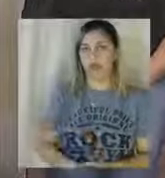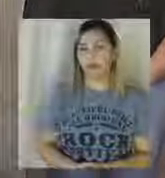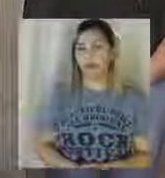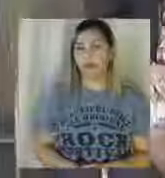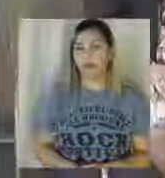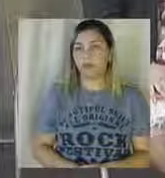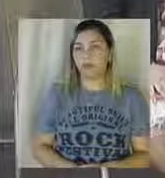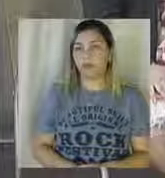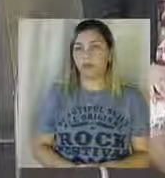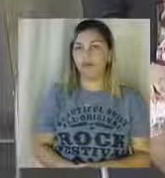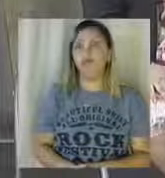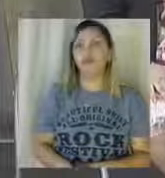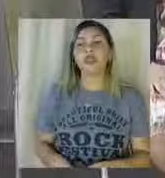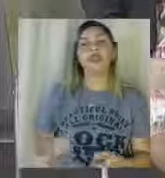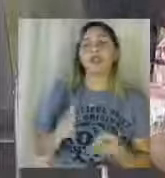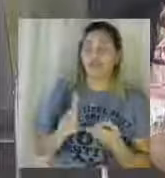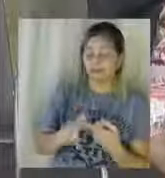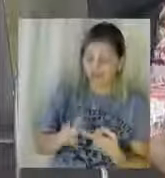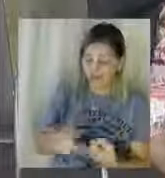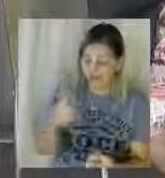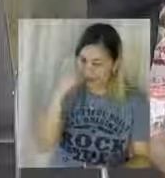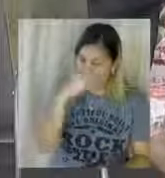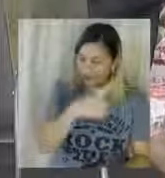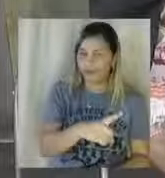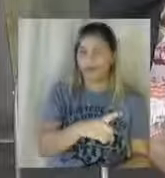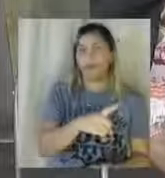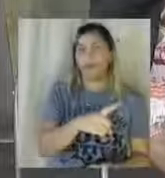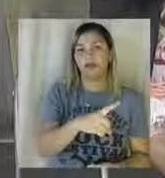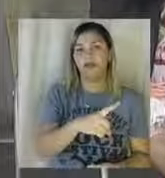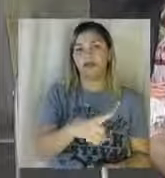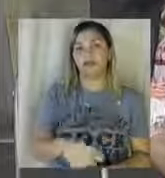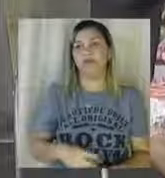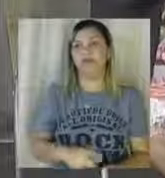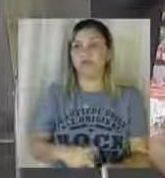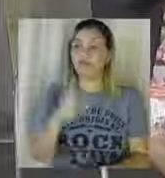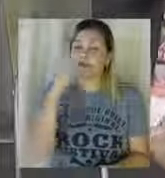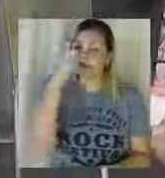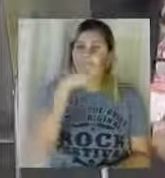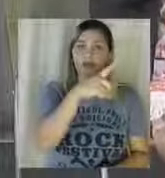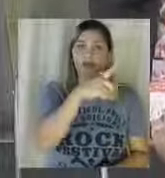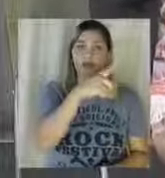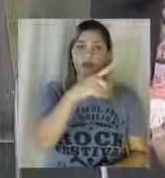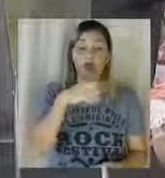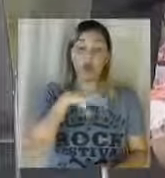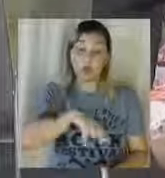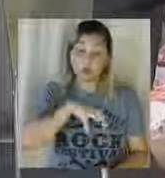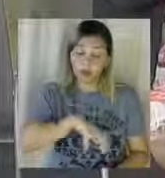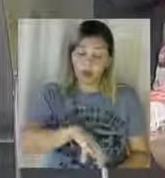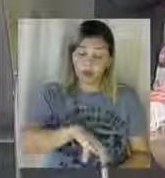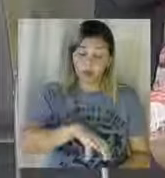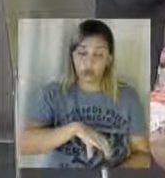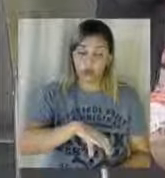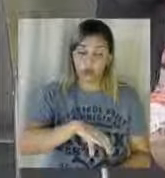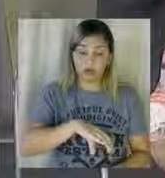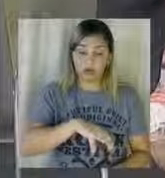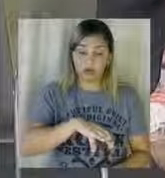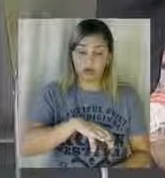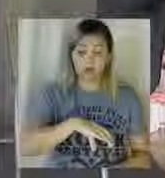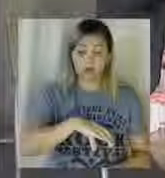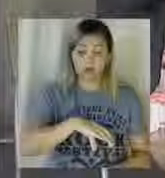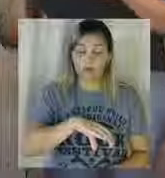foi difícil. Está dizendo muito difícil, verdade. O português,